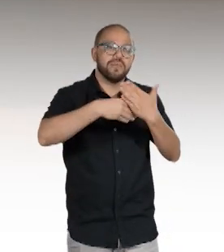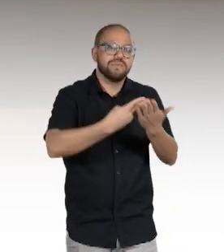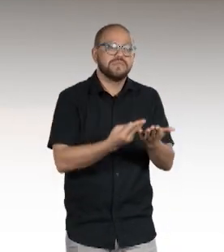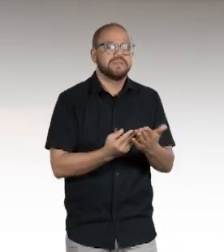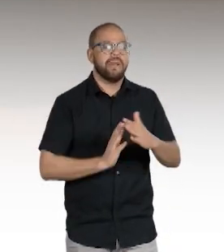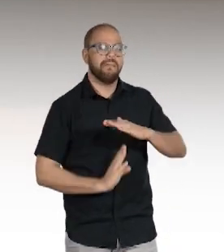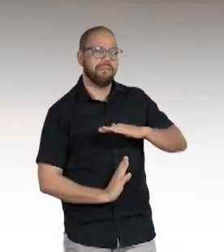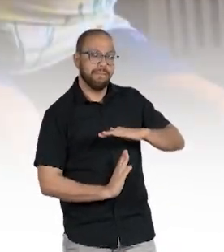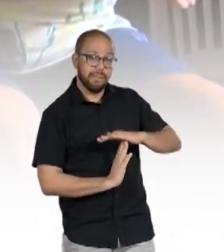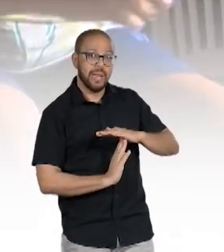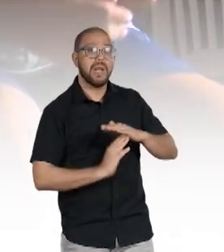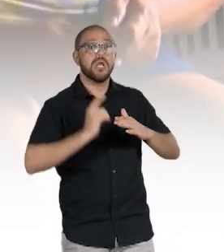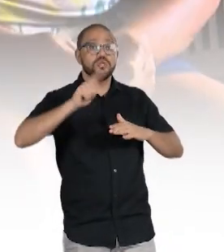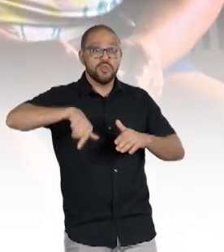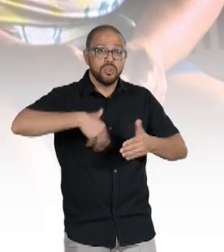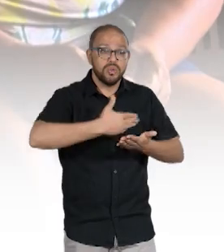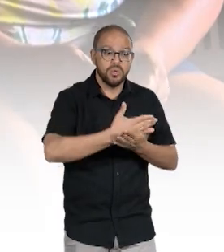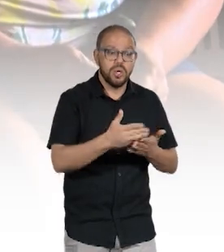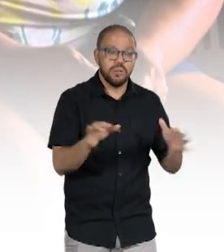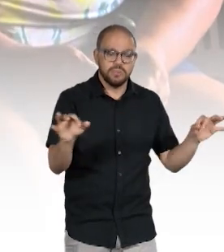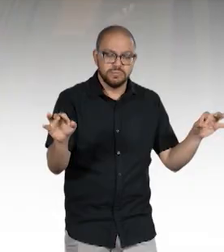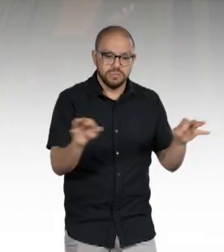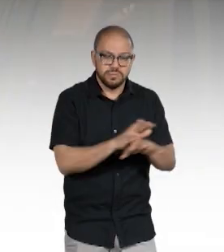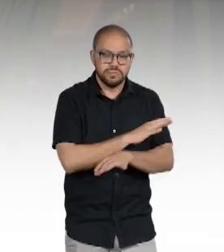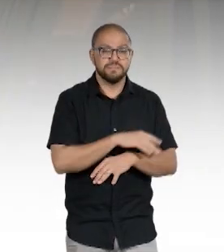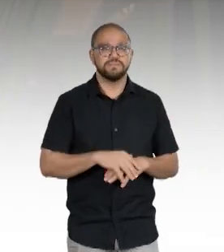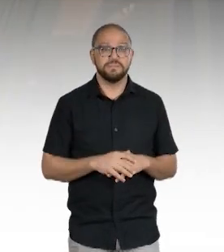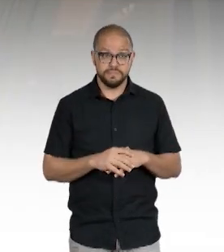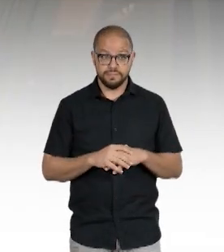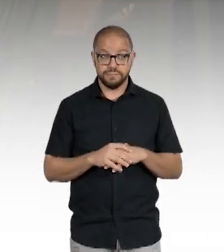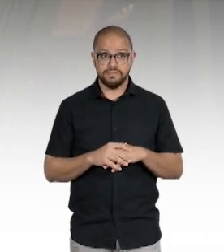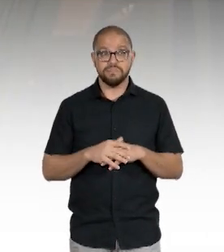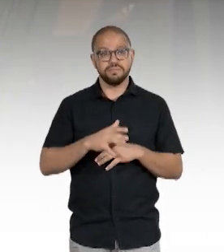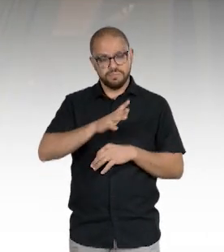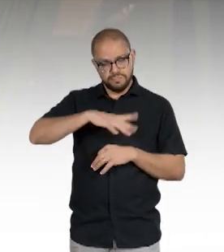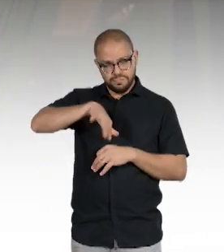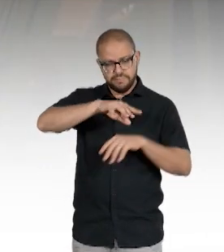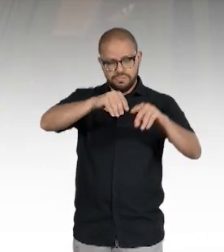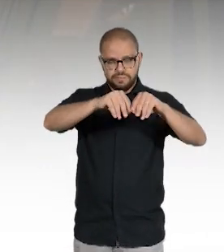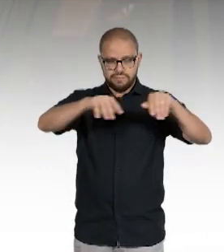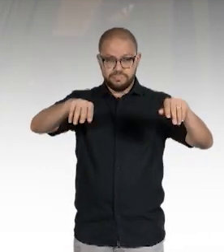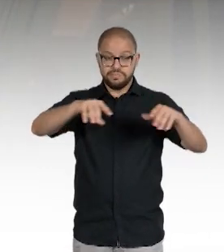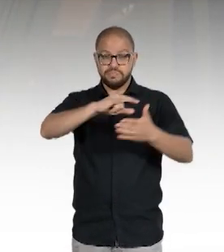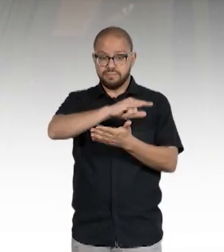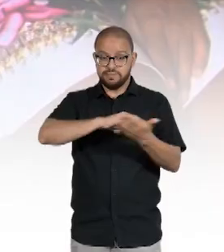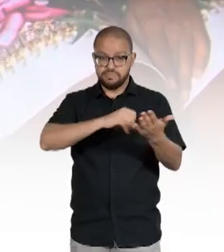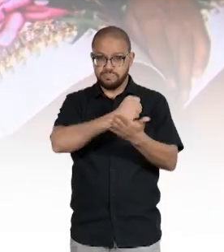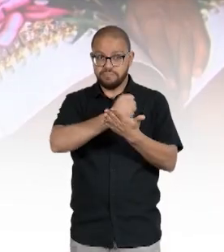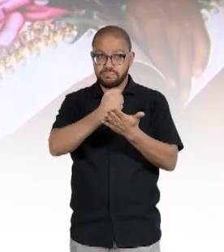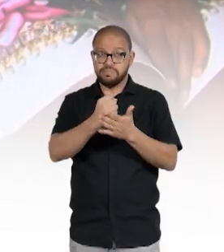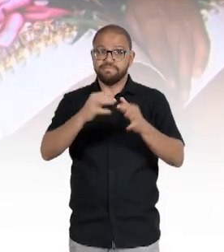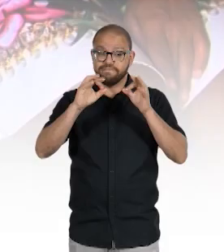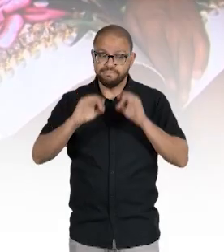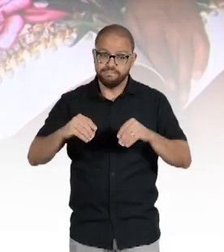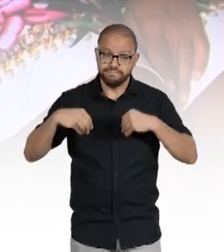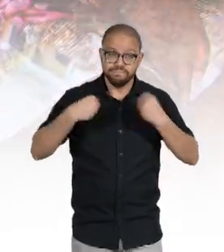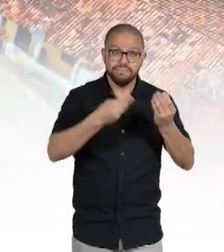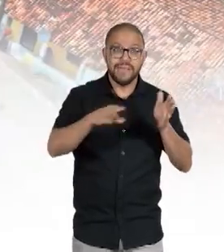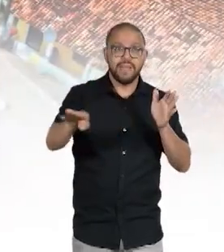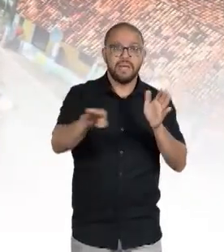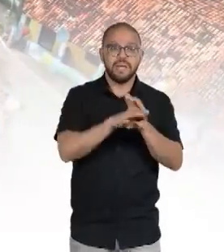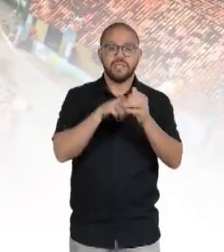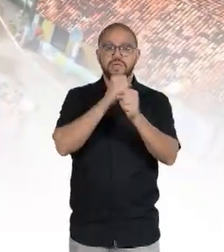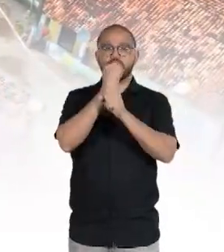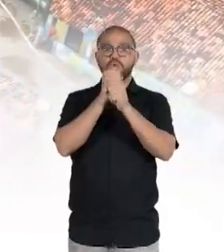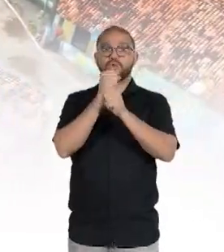estava estagnado e a concluir esse procedimento e entregar essas terras, a titulação dessas terras, num prazo de até